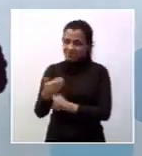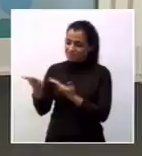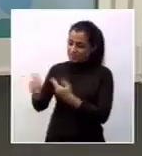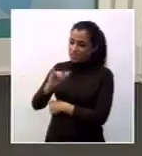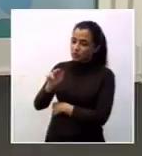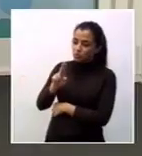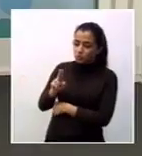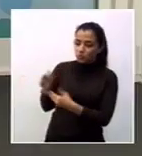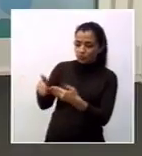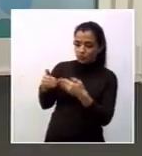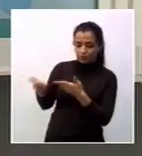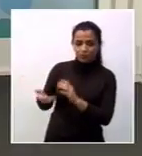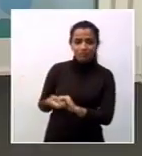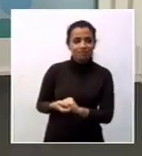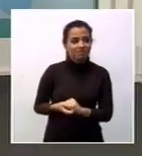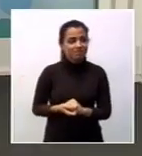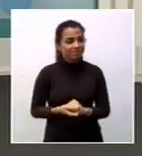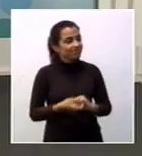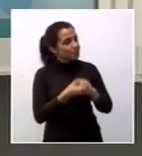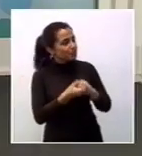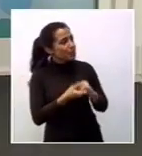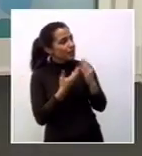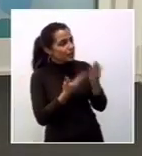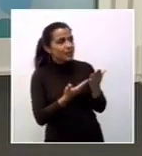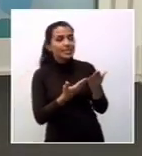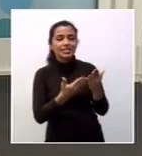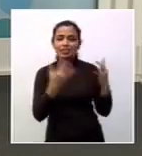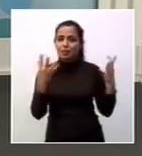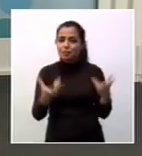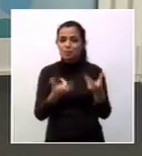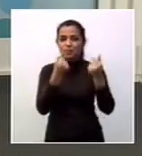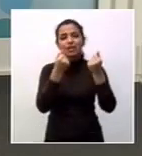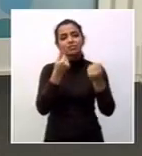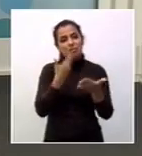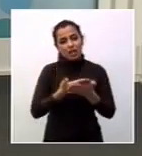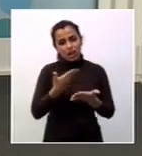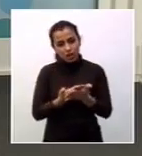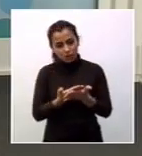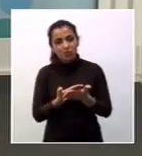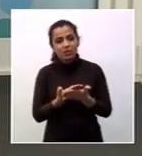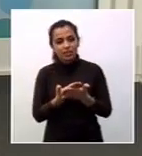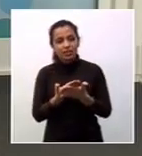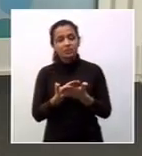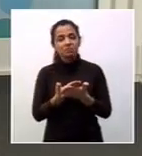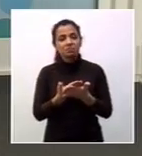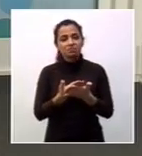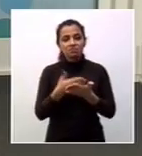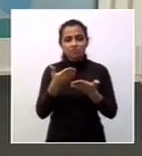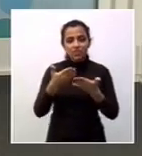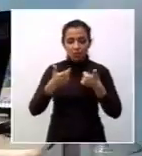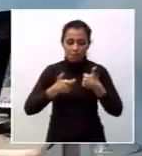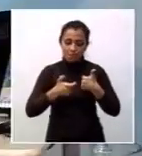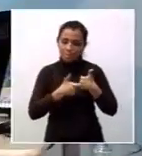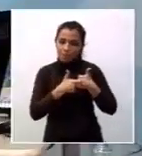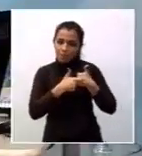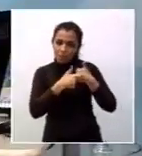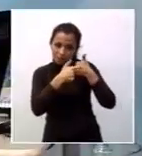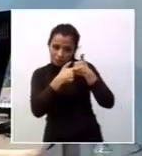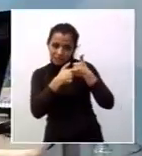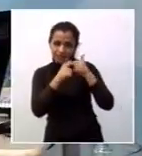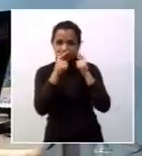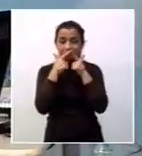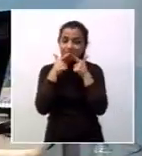Ju. Parabéns, Fabi. Aula maravilhosa, né, gente? Coloca aí, dá o seu joinha, o